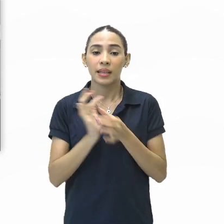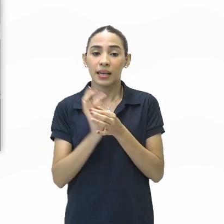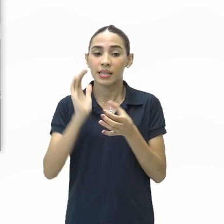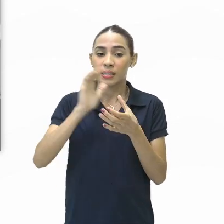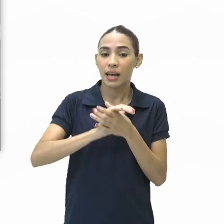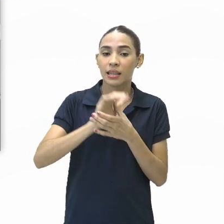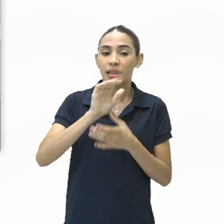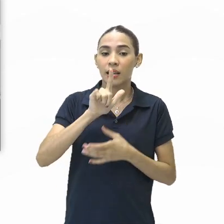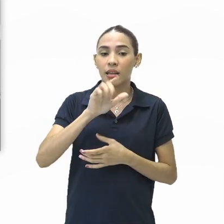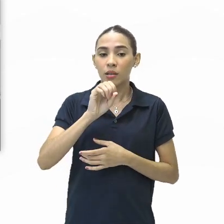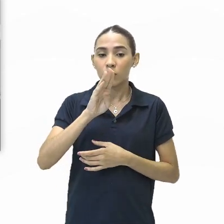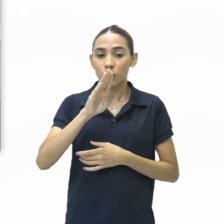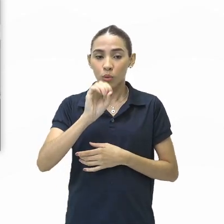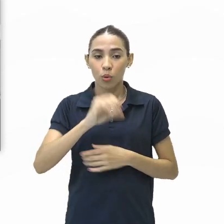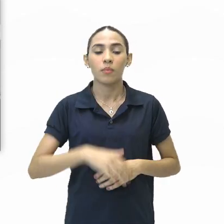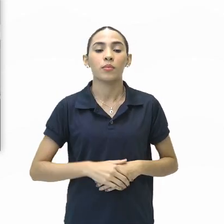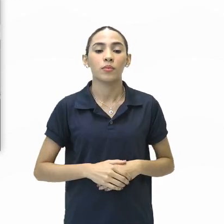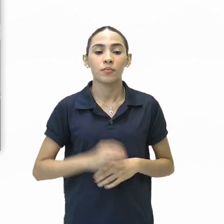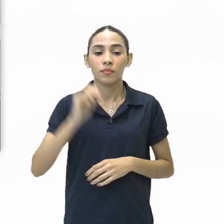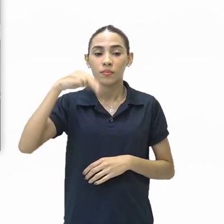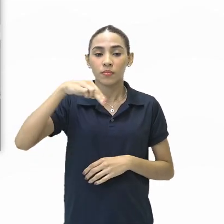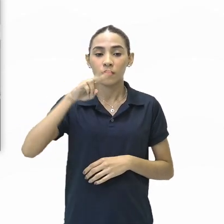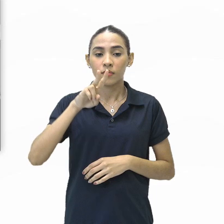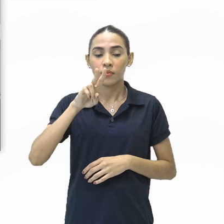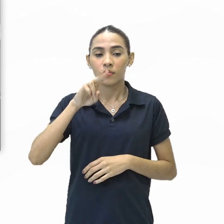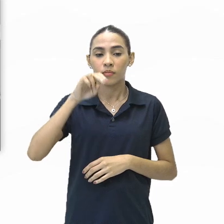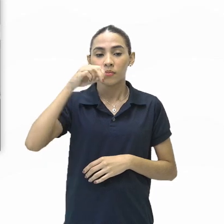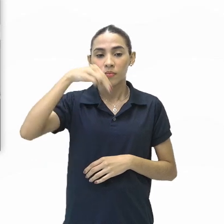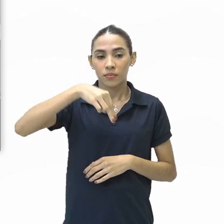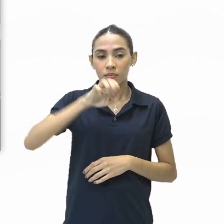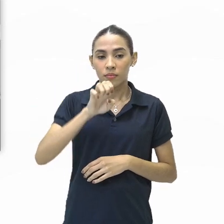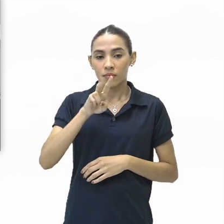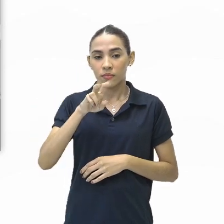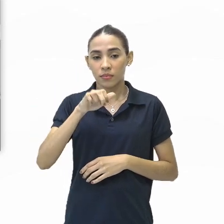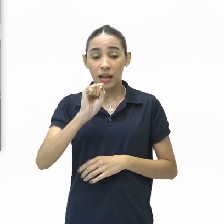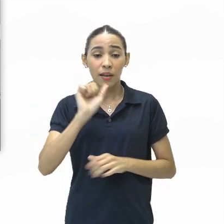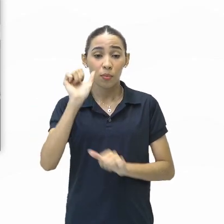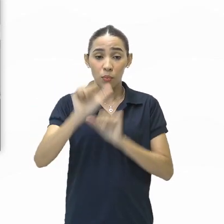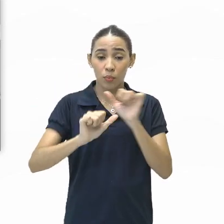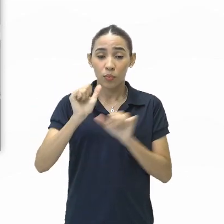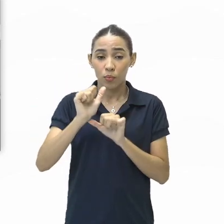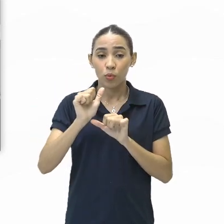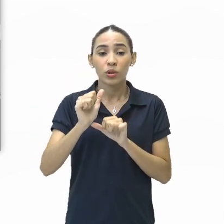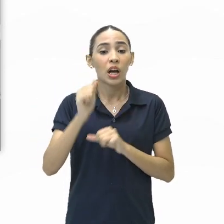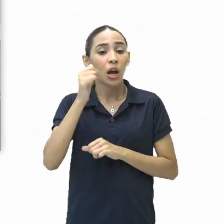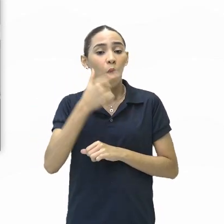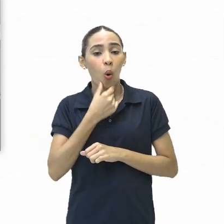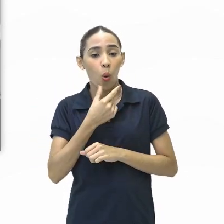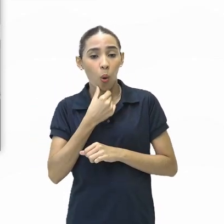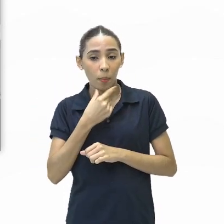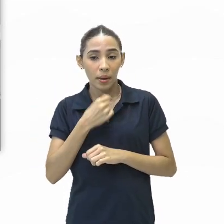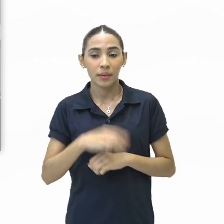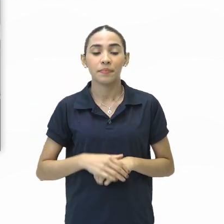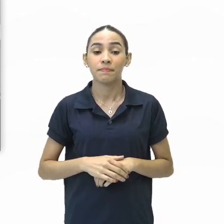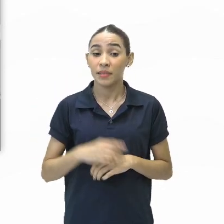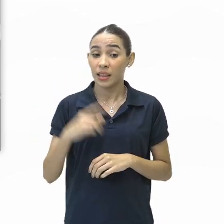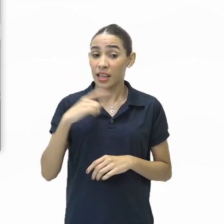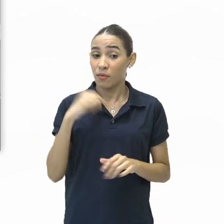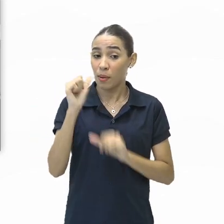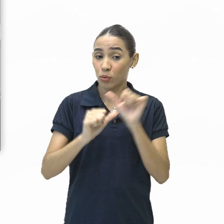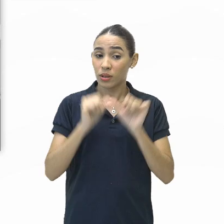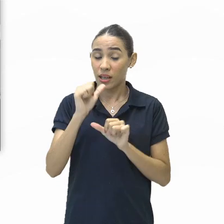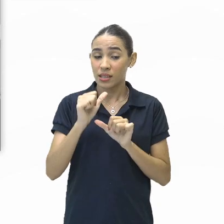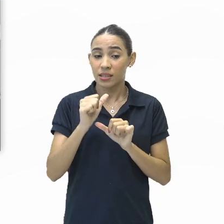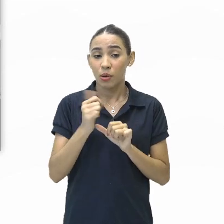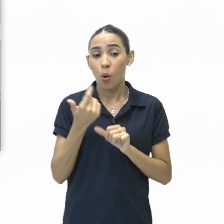casada com Lobo, né, Lobo Neves, troca Brás Cubas por Neves. Olha só que houve uma troca aí,